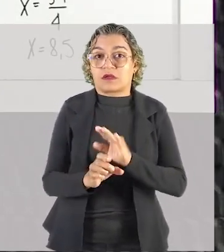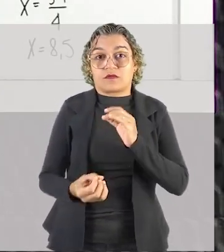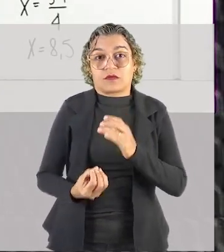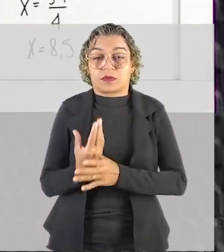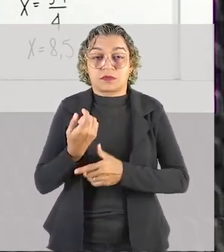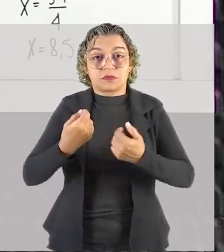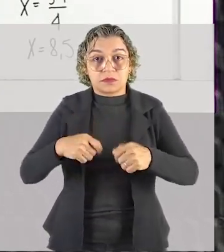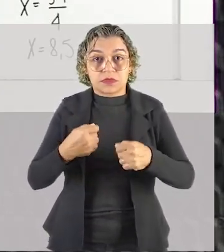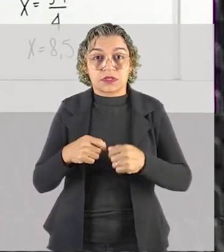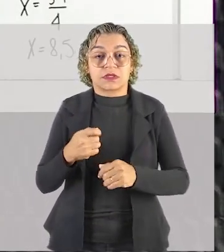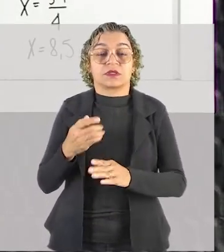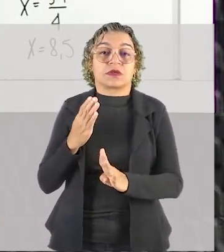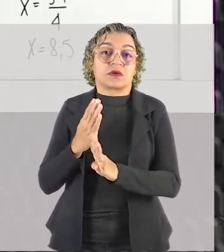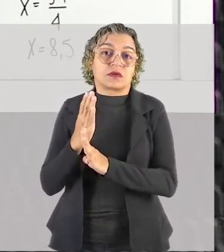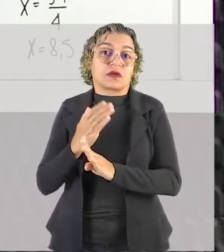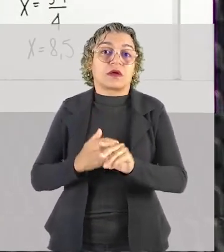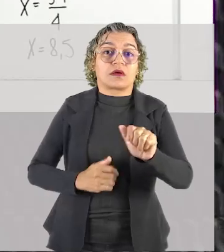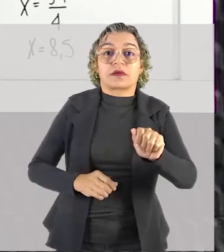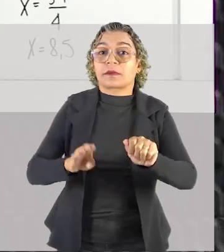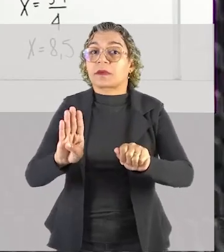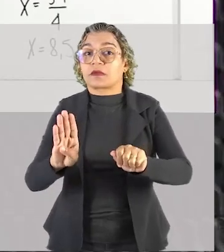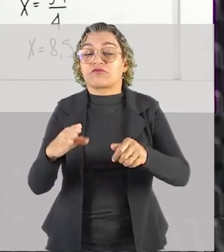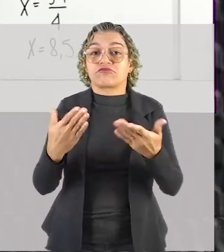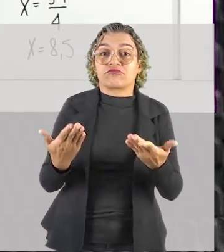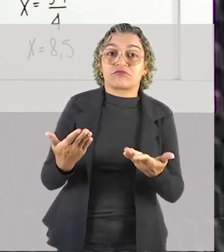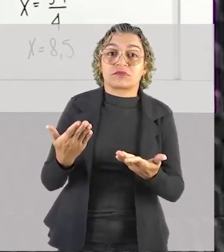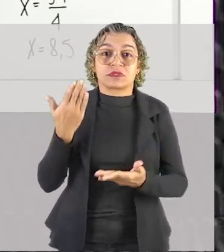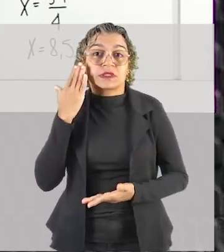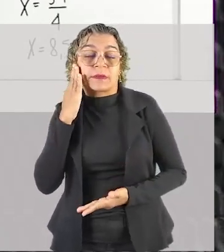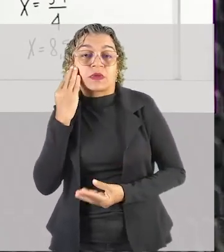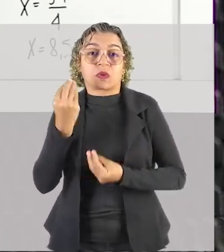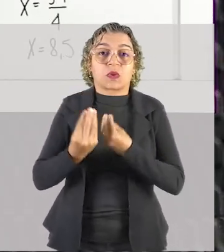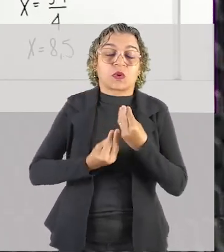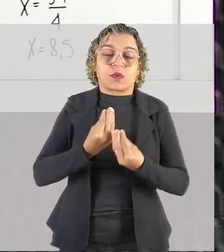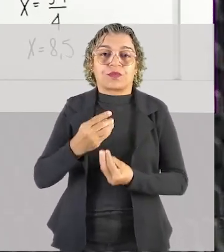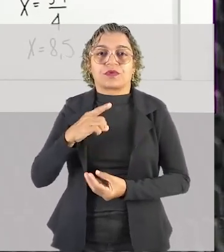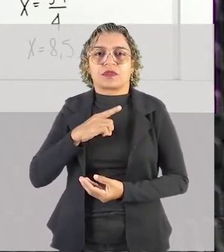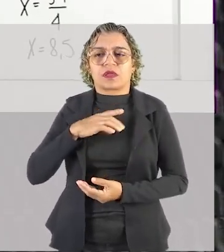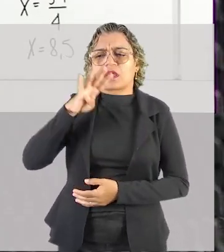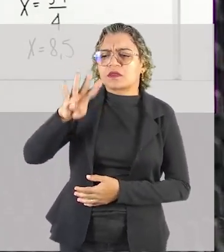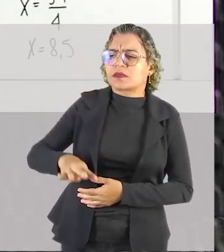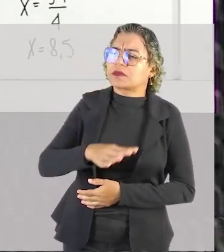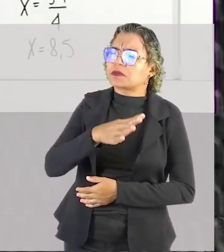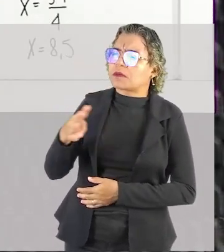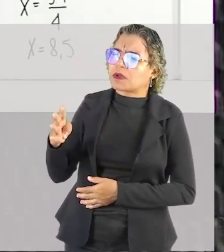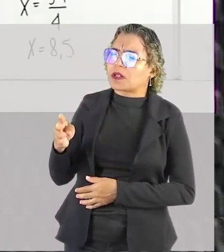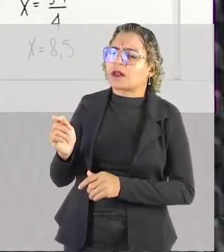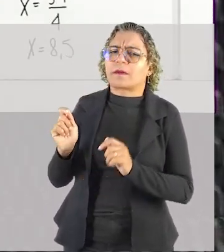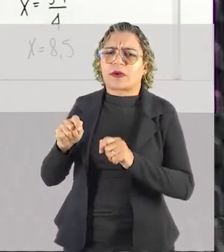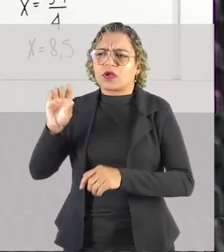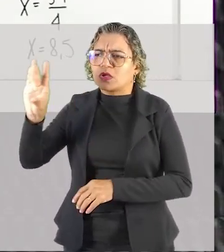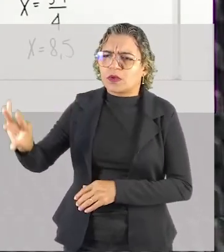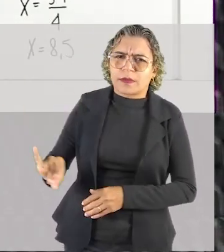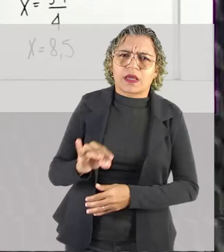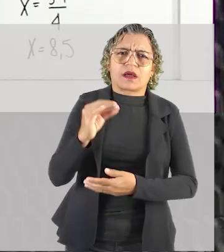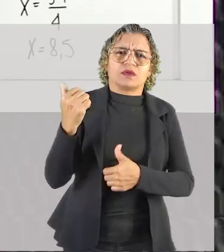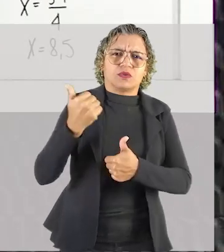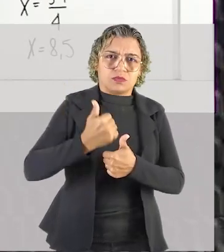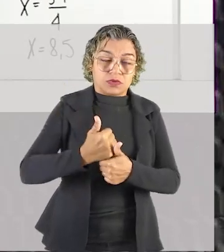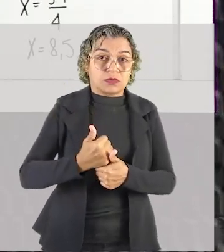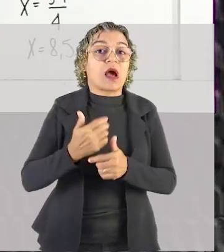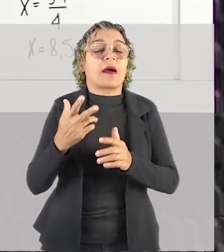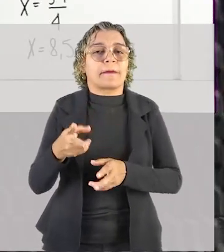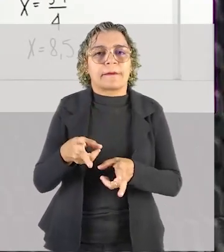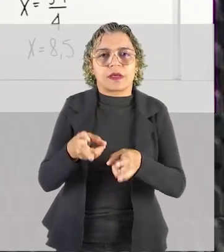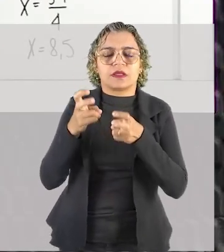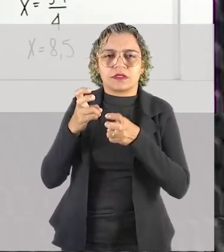eu preciso encontrar quem é e quem é b. Ora, você tem vários pares na tabela que você pode substituir. Bom, você